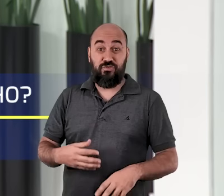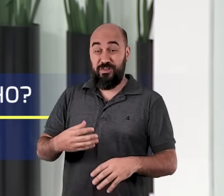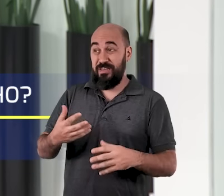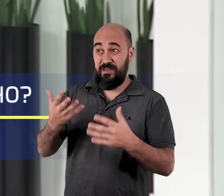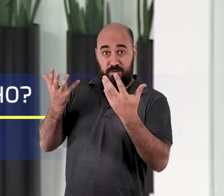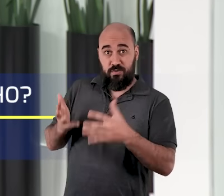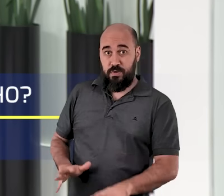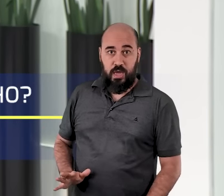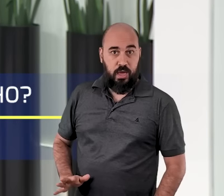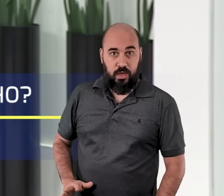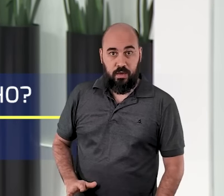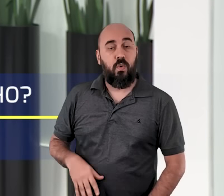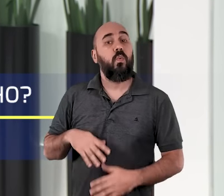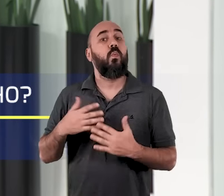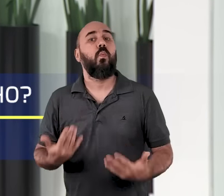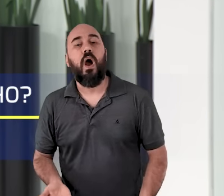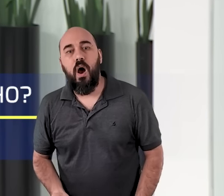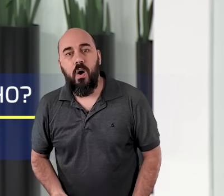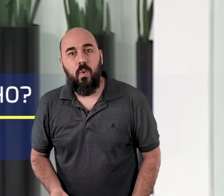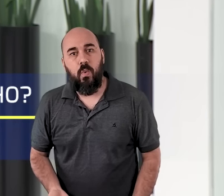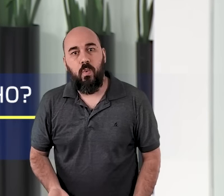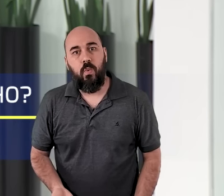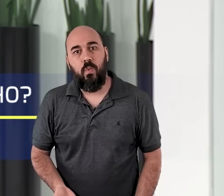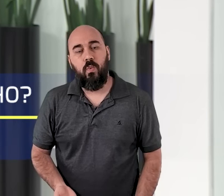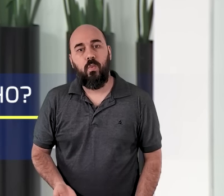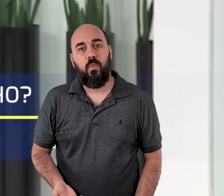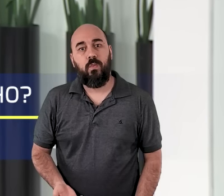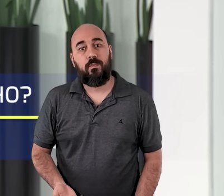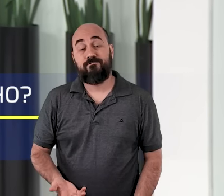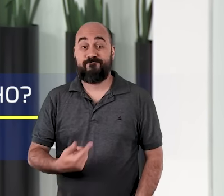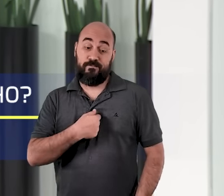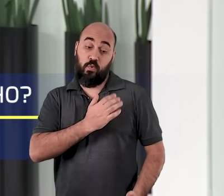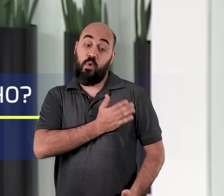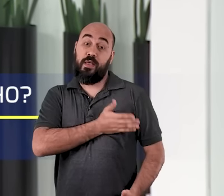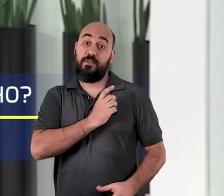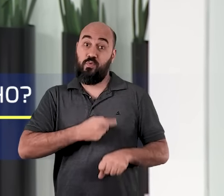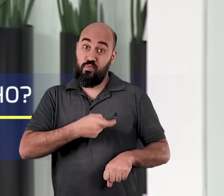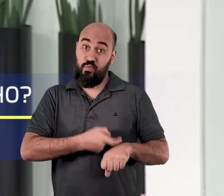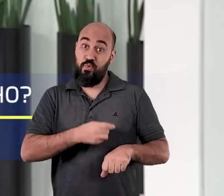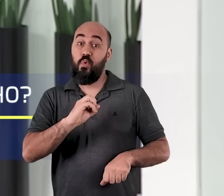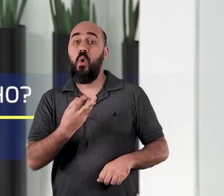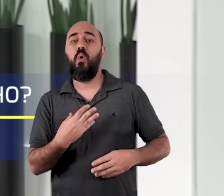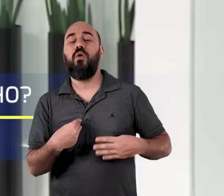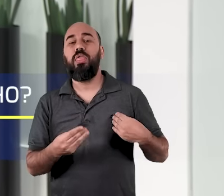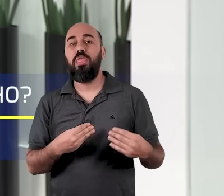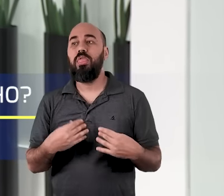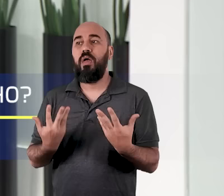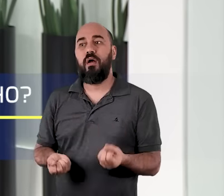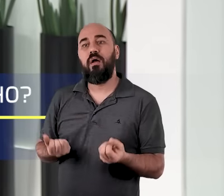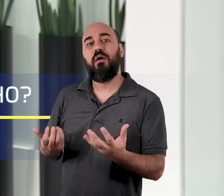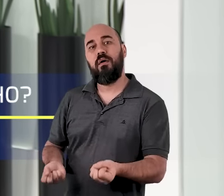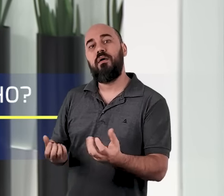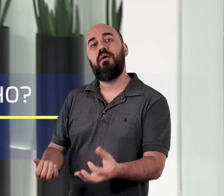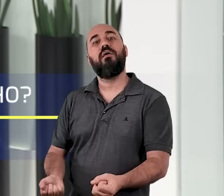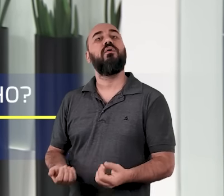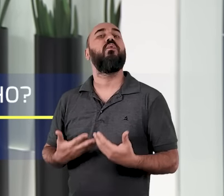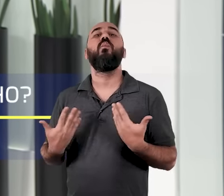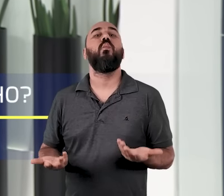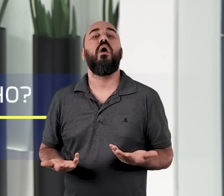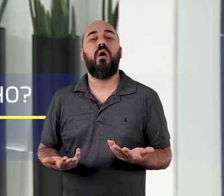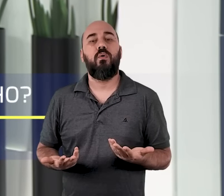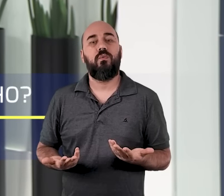nos santificando ou endurecendo o nosso coração? Tudo depende da maneira como nós reagimos